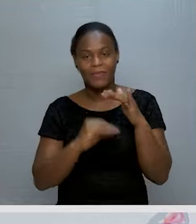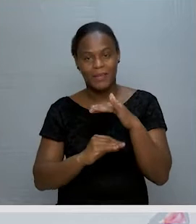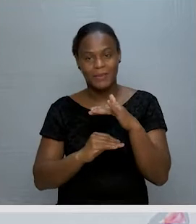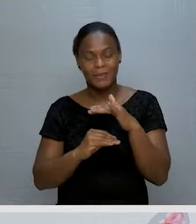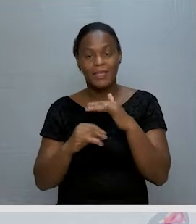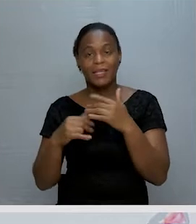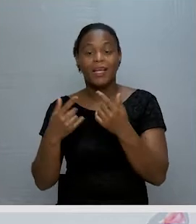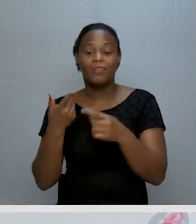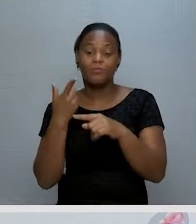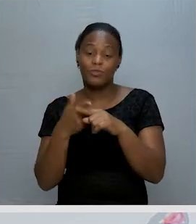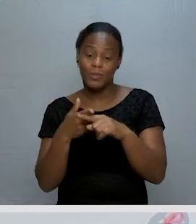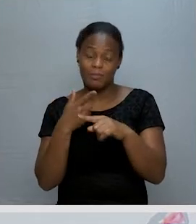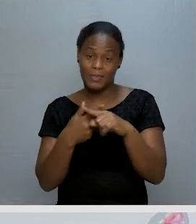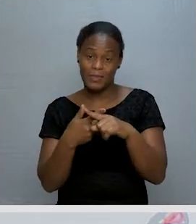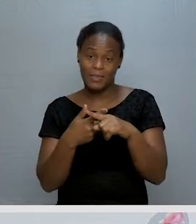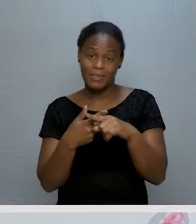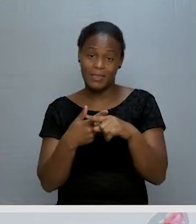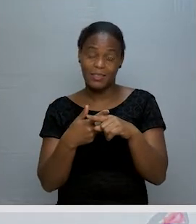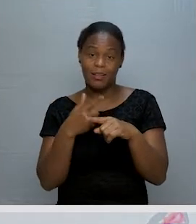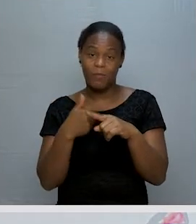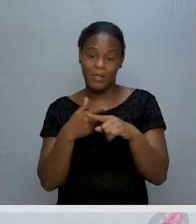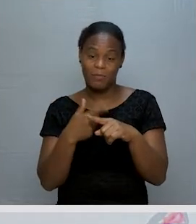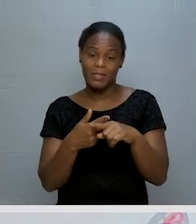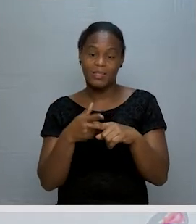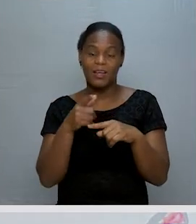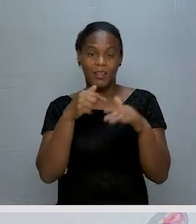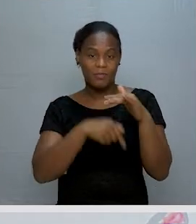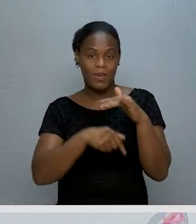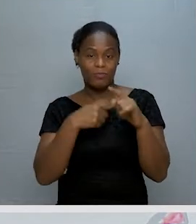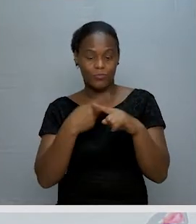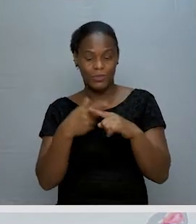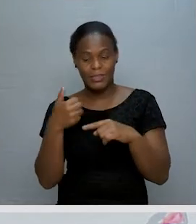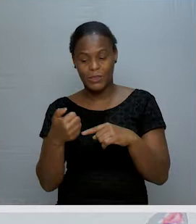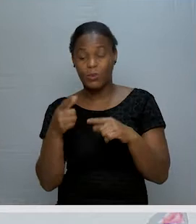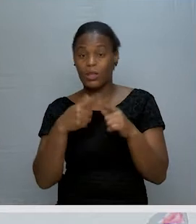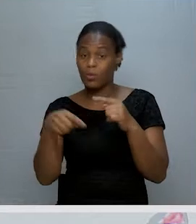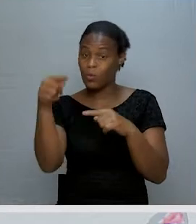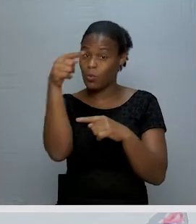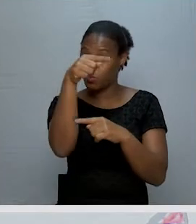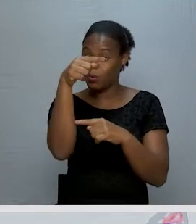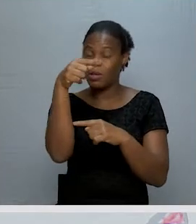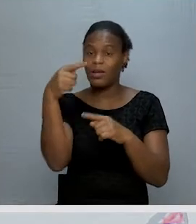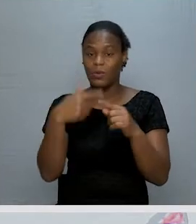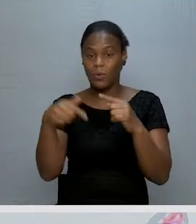5, 10. Multipliquei denominador por 5, também devo multiplicar